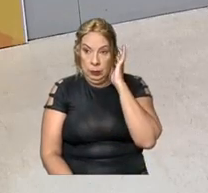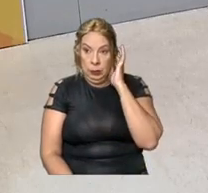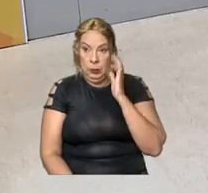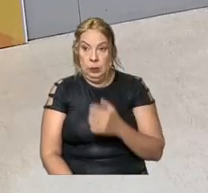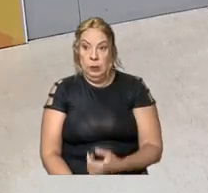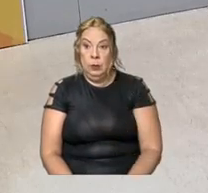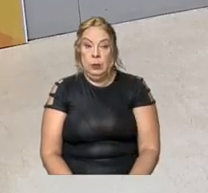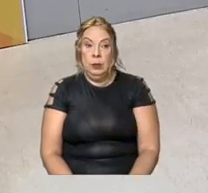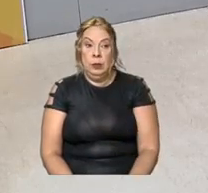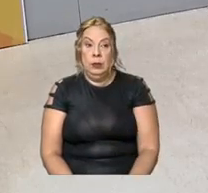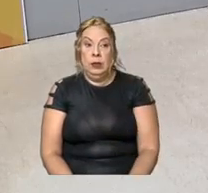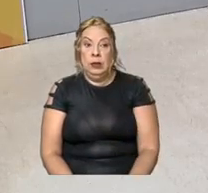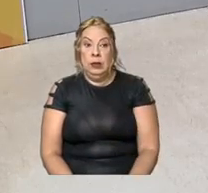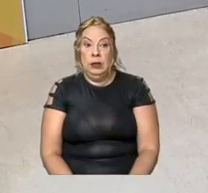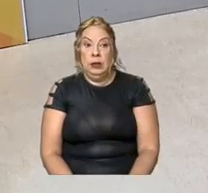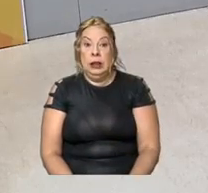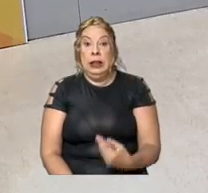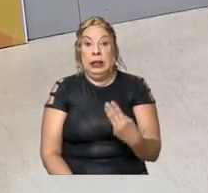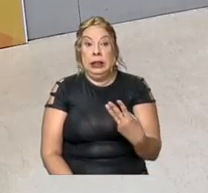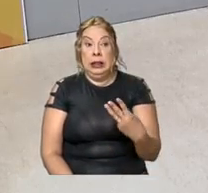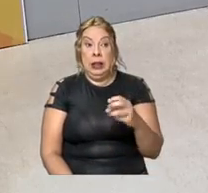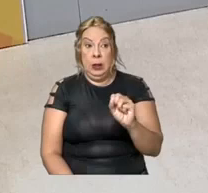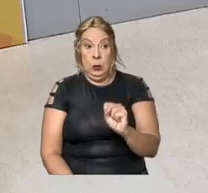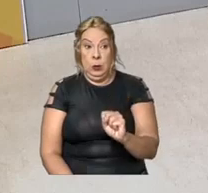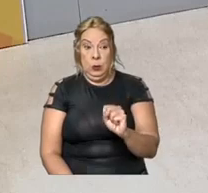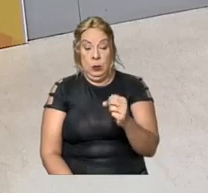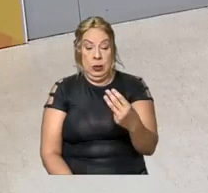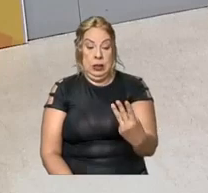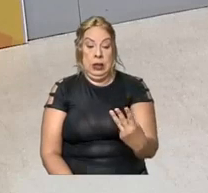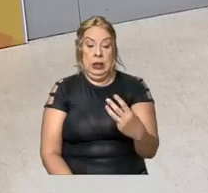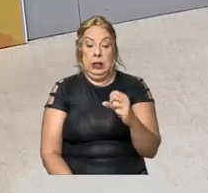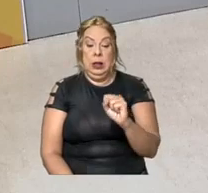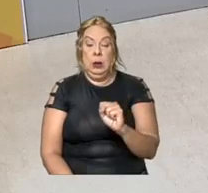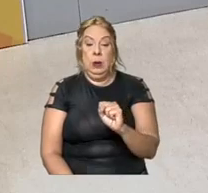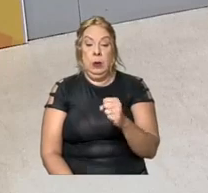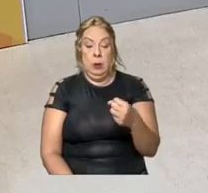31, e o número 38,